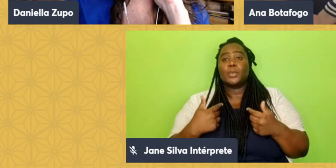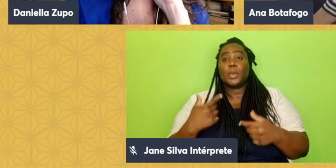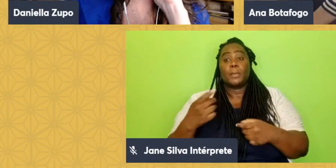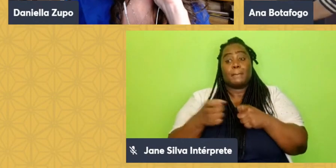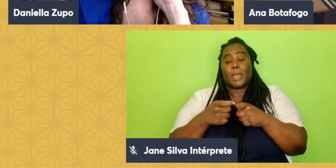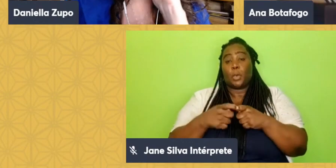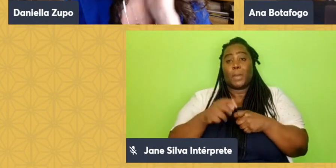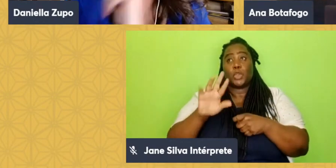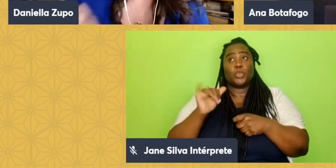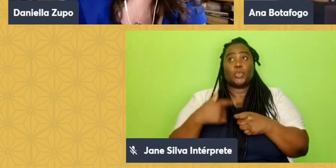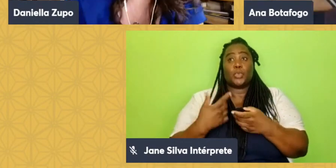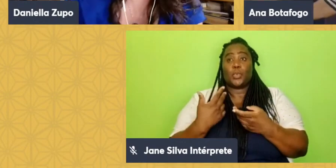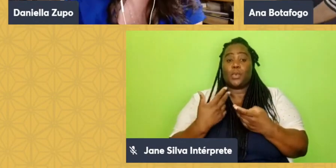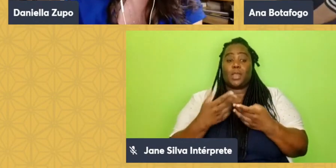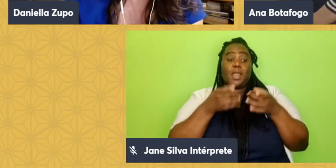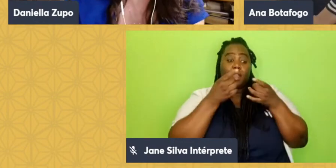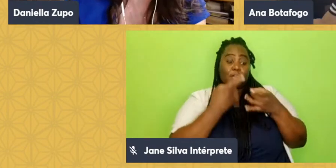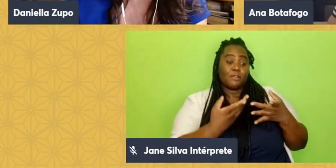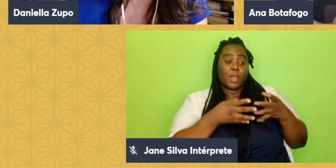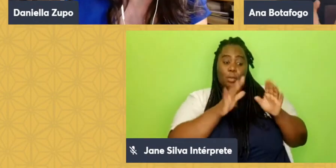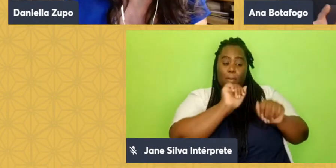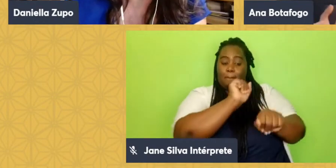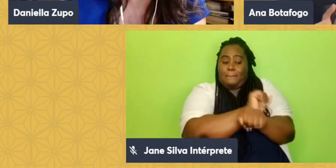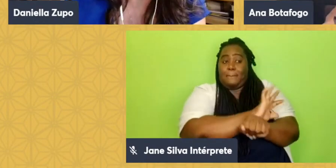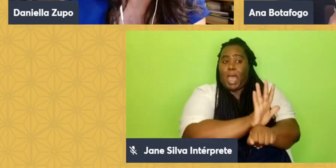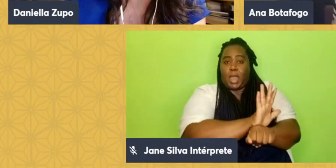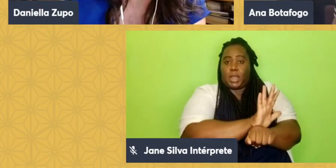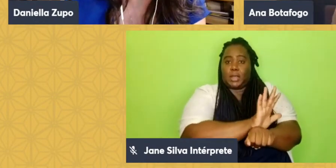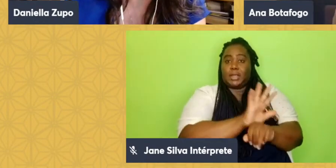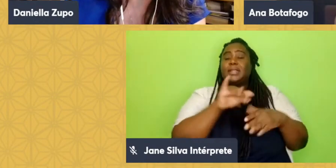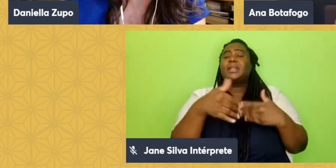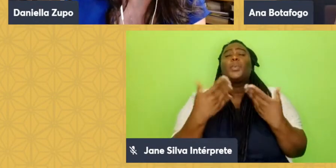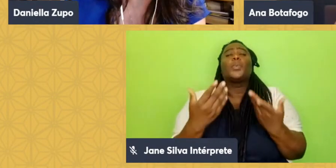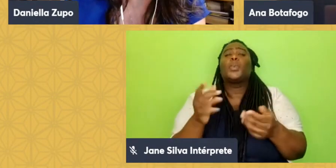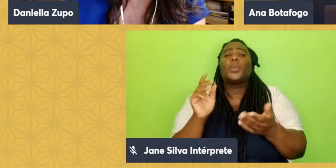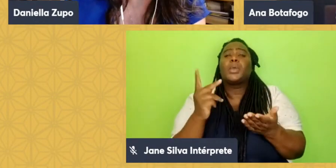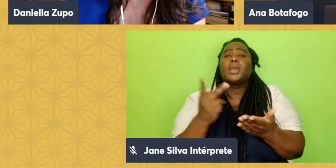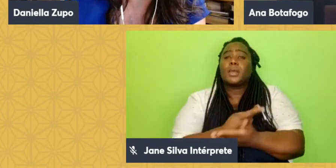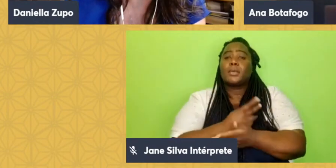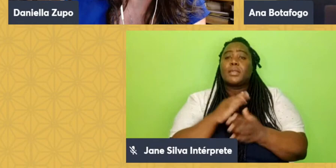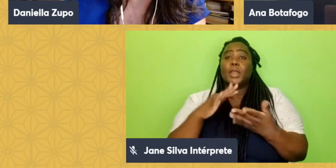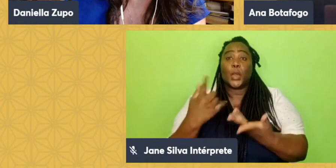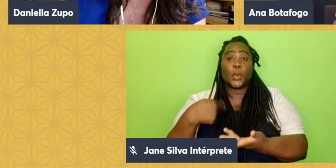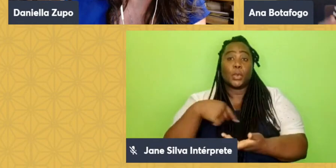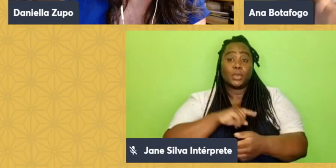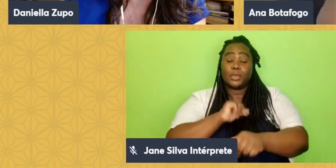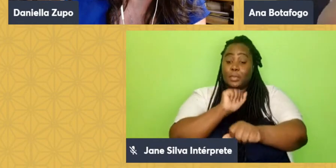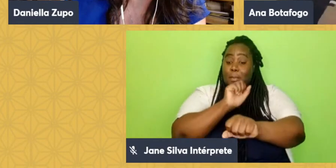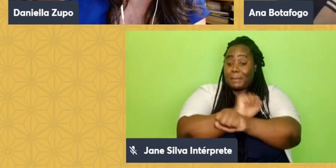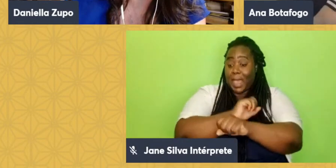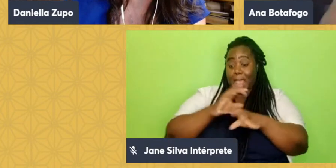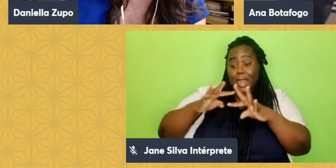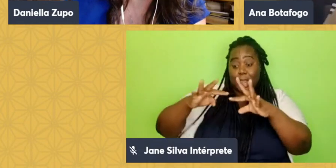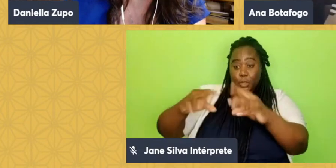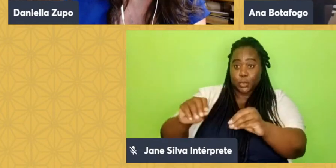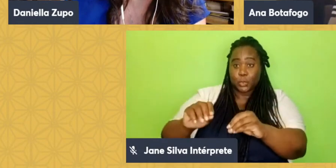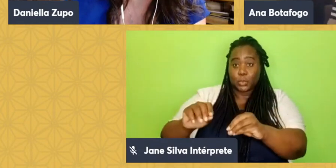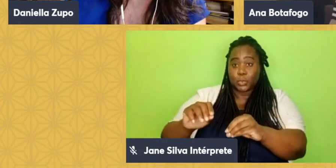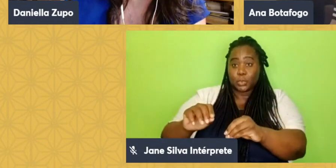médico nunca me deixou completamente parada porque o que acontece quando a gente fica completamente parada